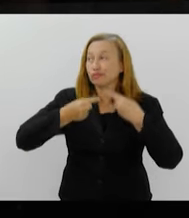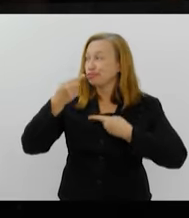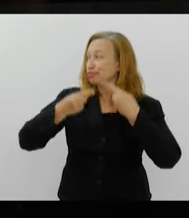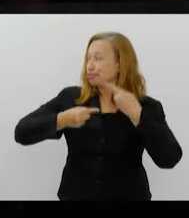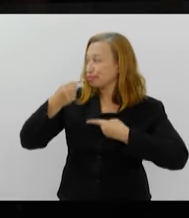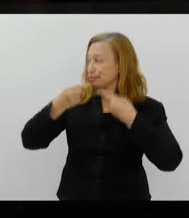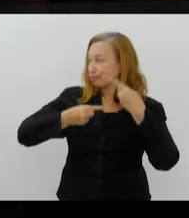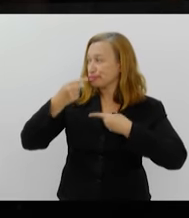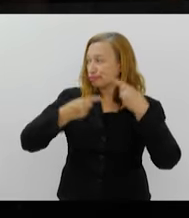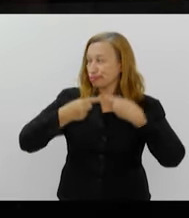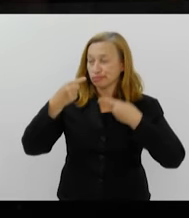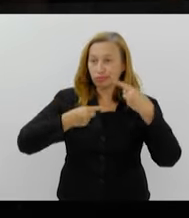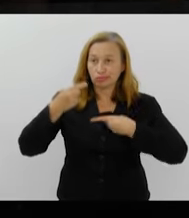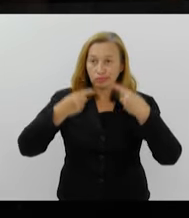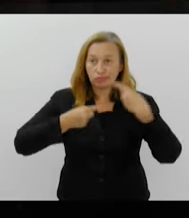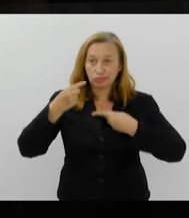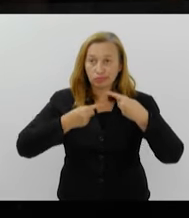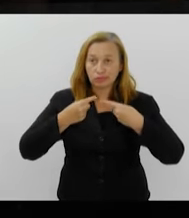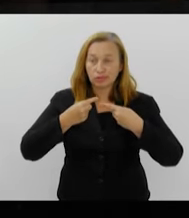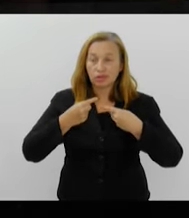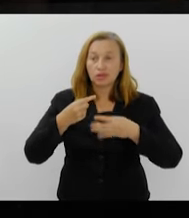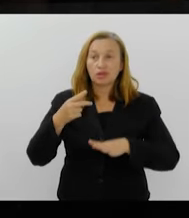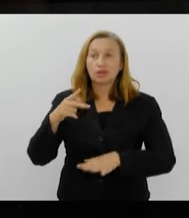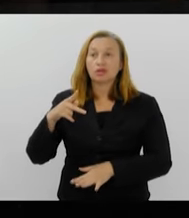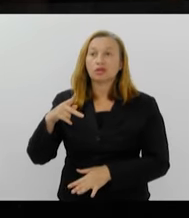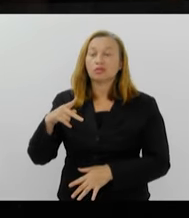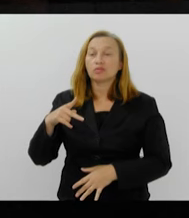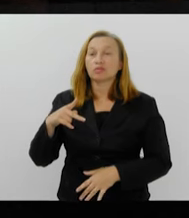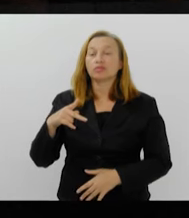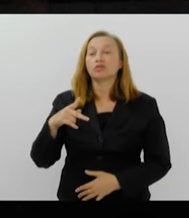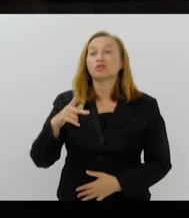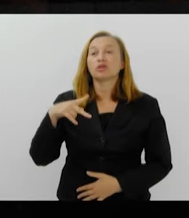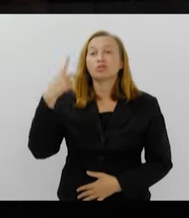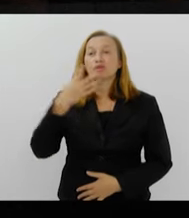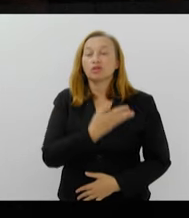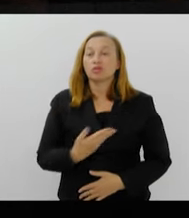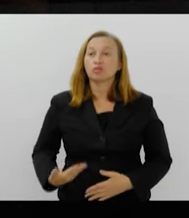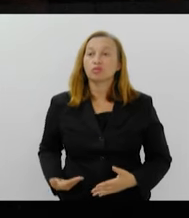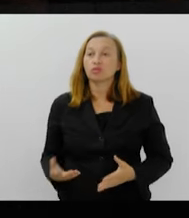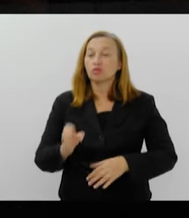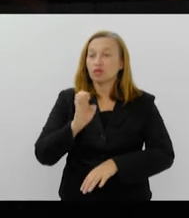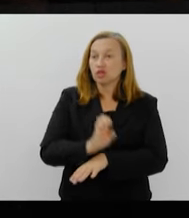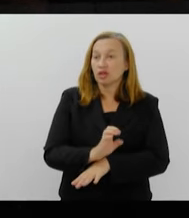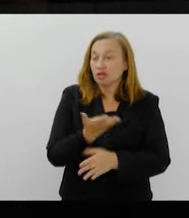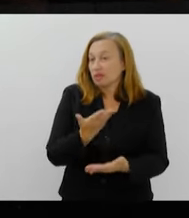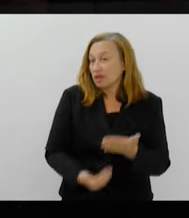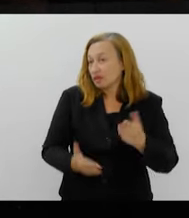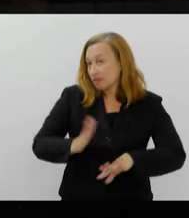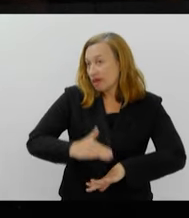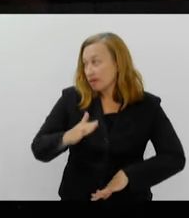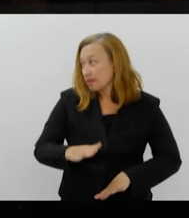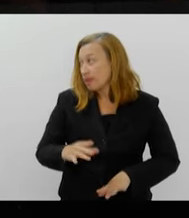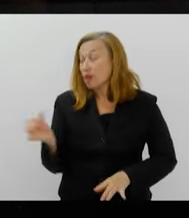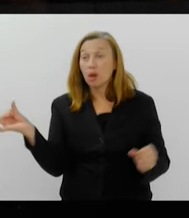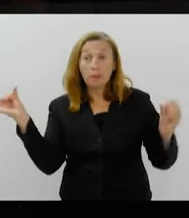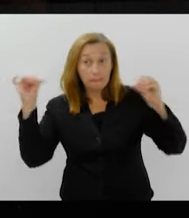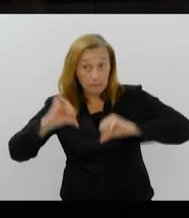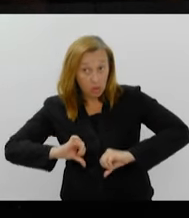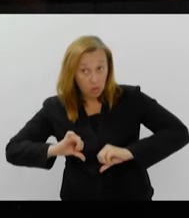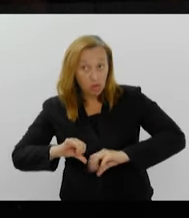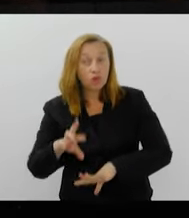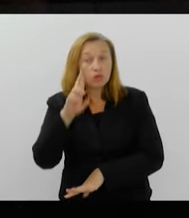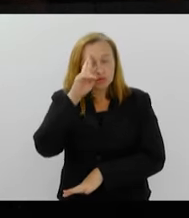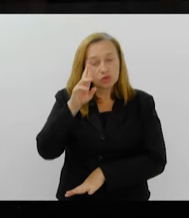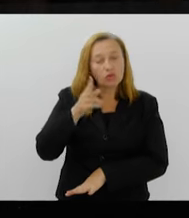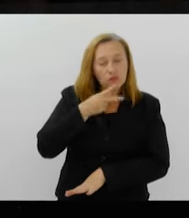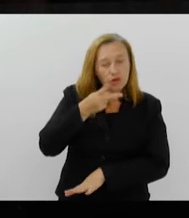públicas e o Estado cada vez se afundando mais. E o pior, e o senhor falou